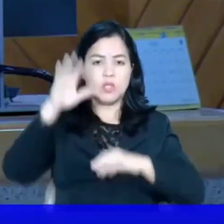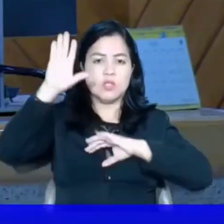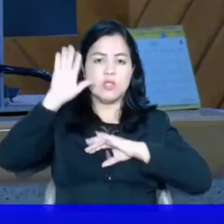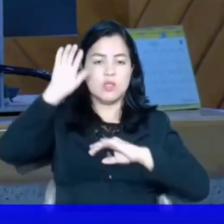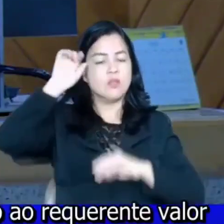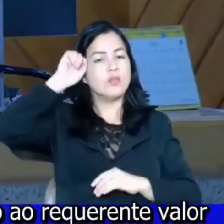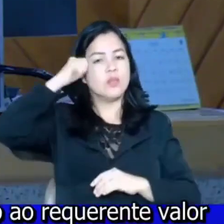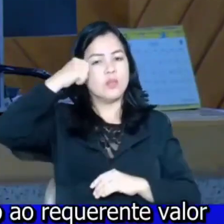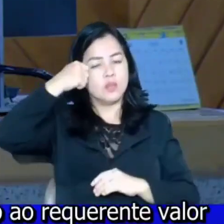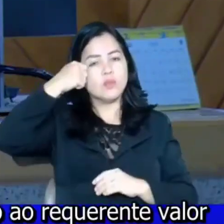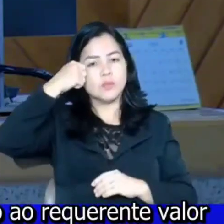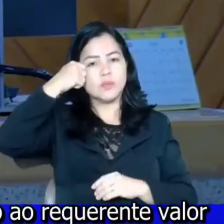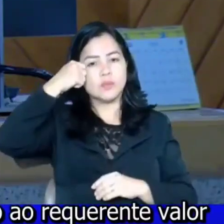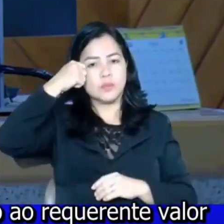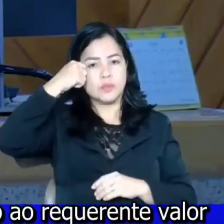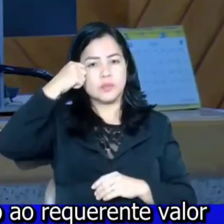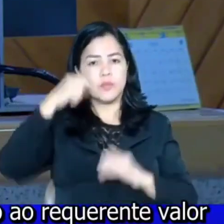negro,